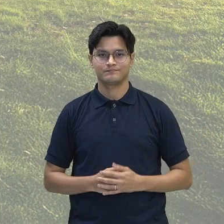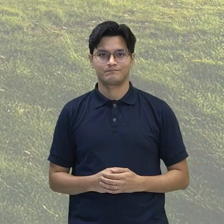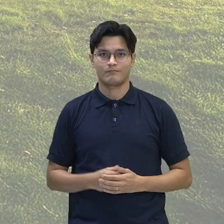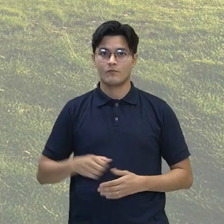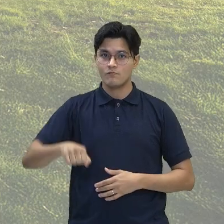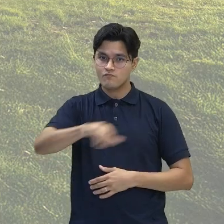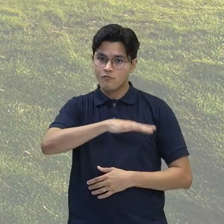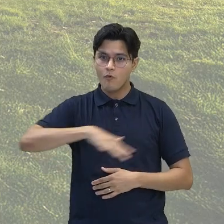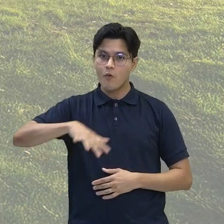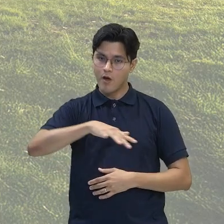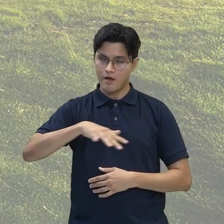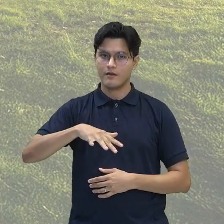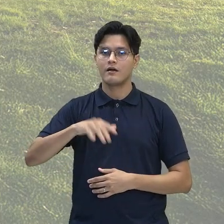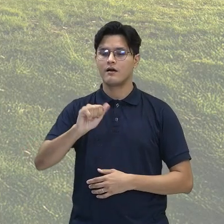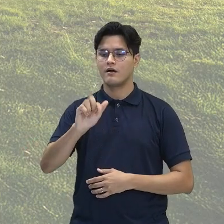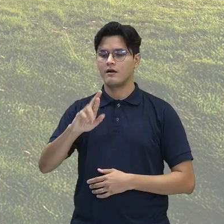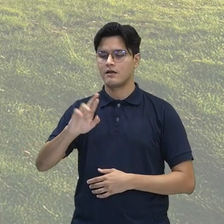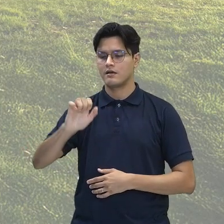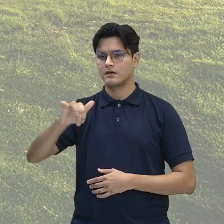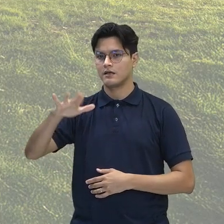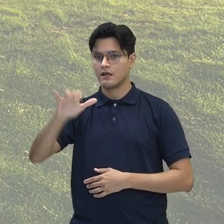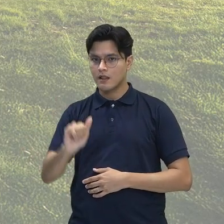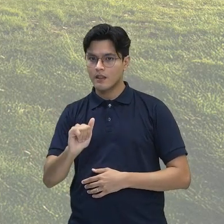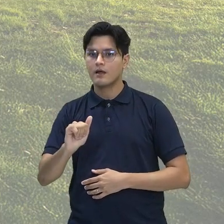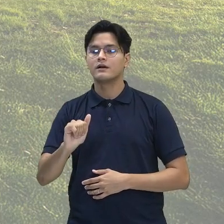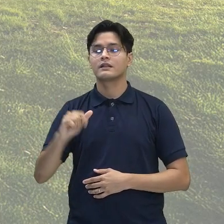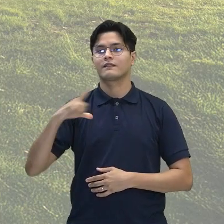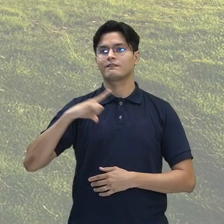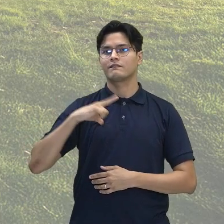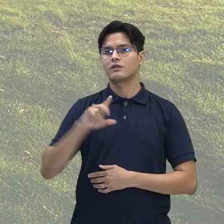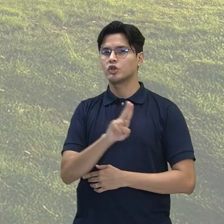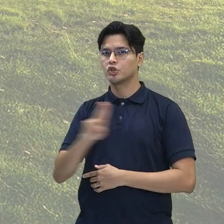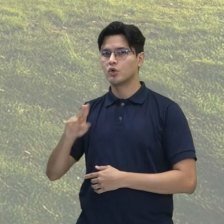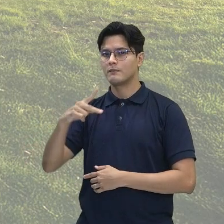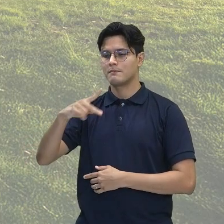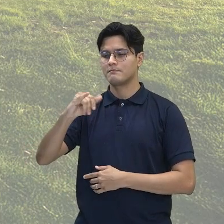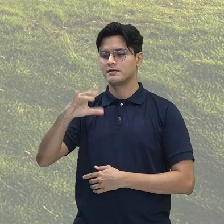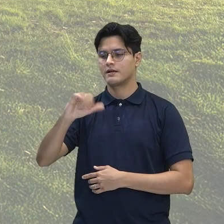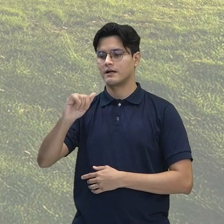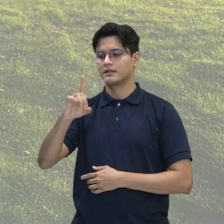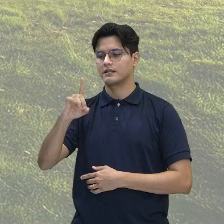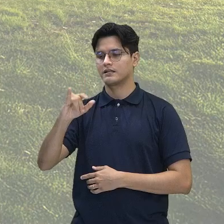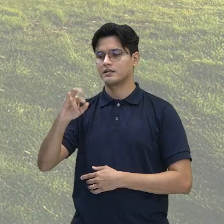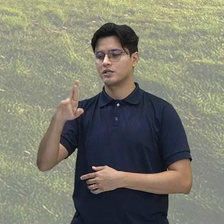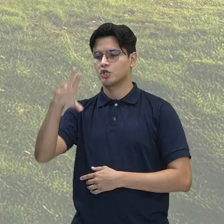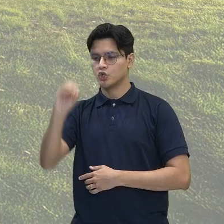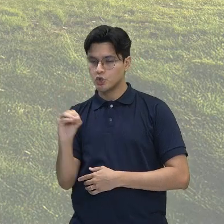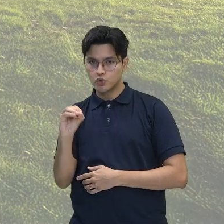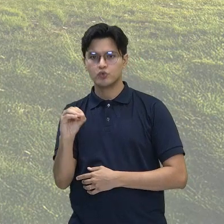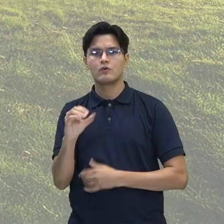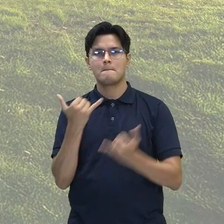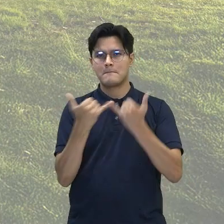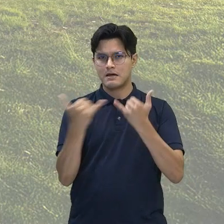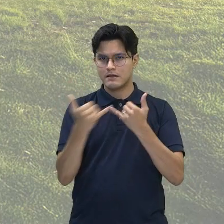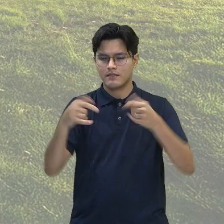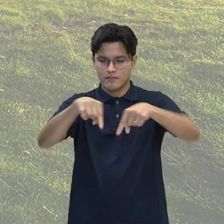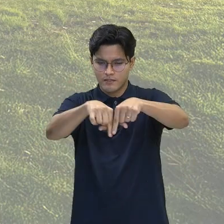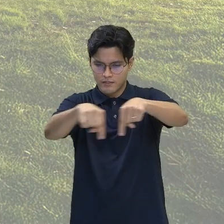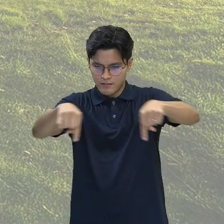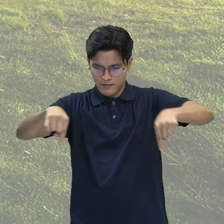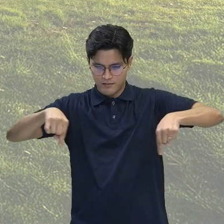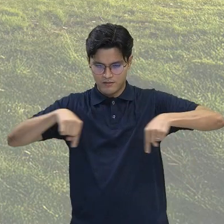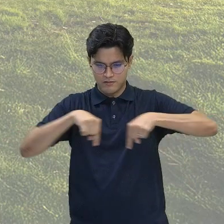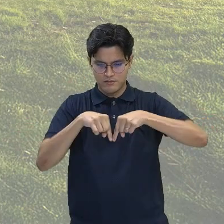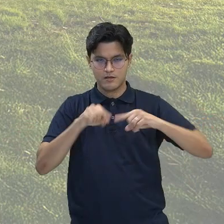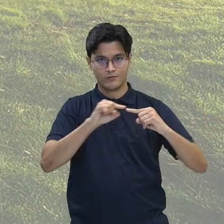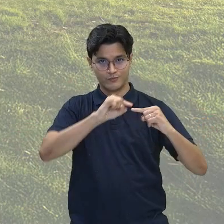de picadeiro e tem o formato circular, e os assentos estão em torno, né, desse formato circular.